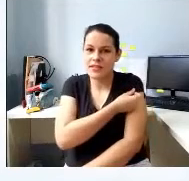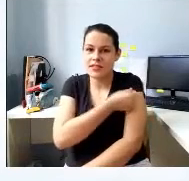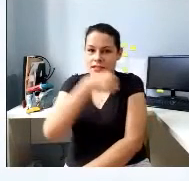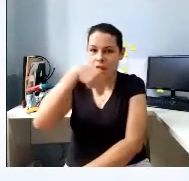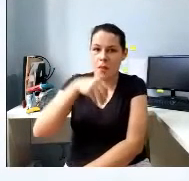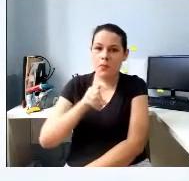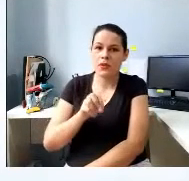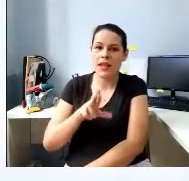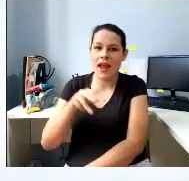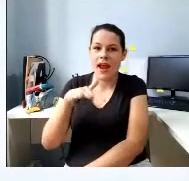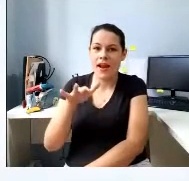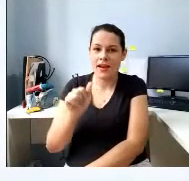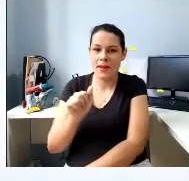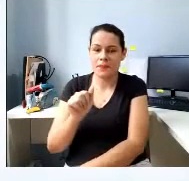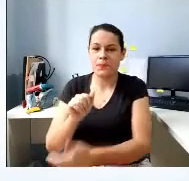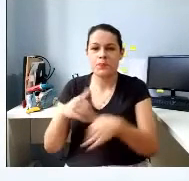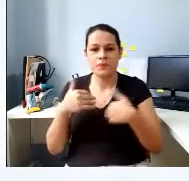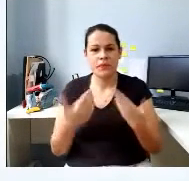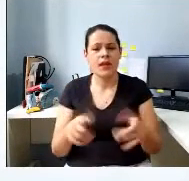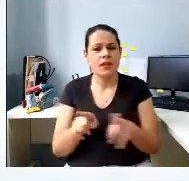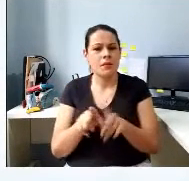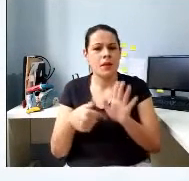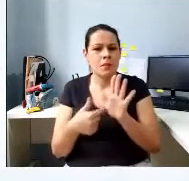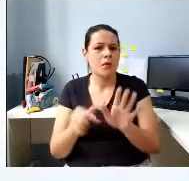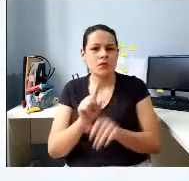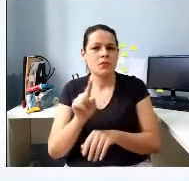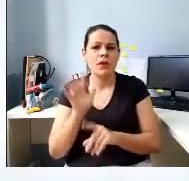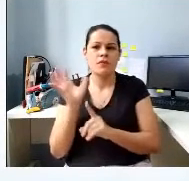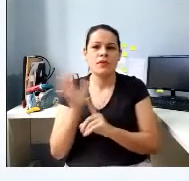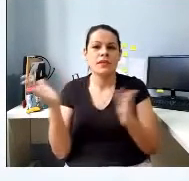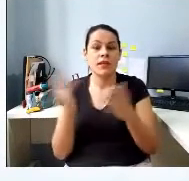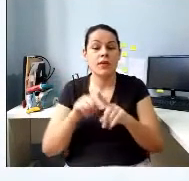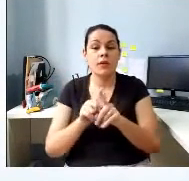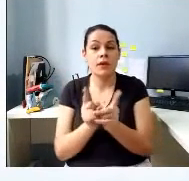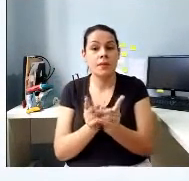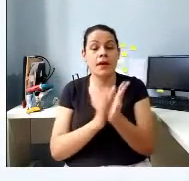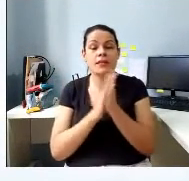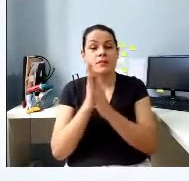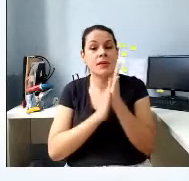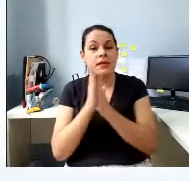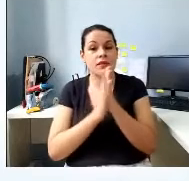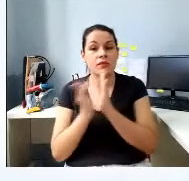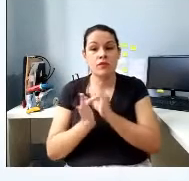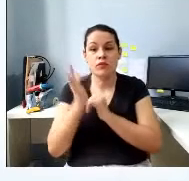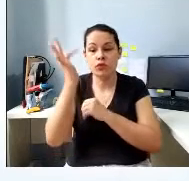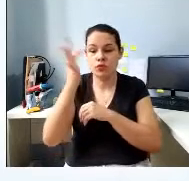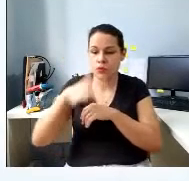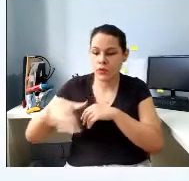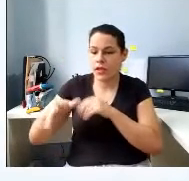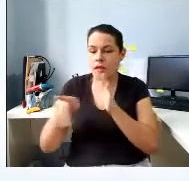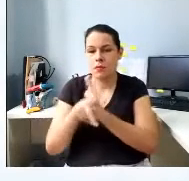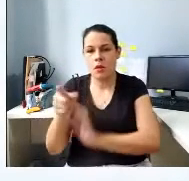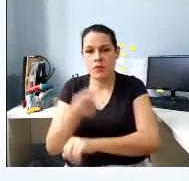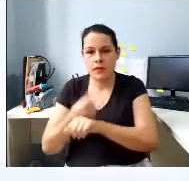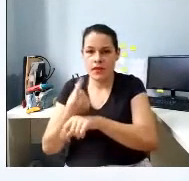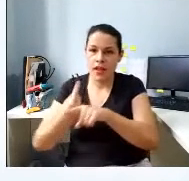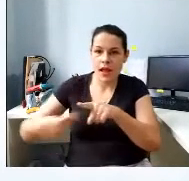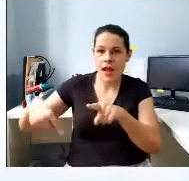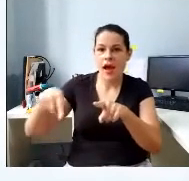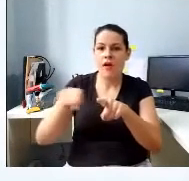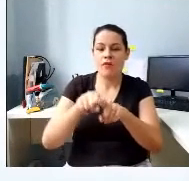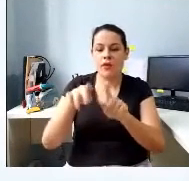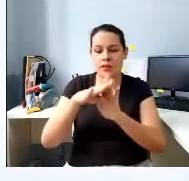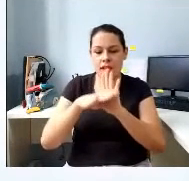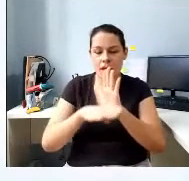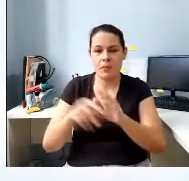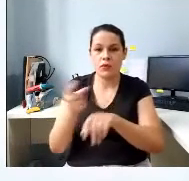seguinte, eles realmente veem que não há essa influência agora. A expectativa do mercado financeiro é a retomada da pauta econômica